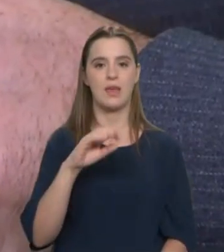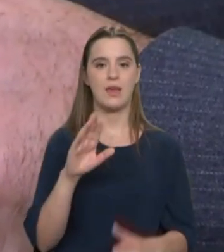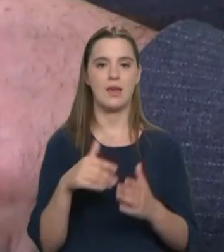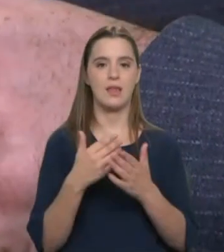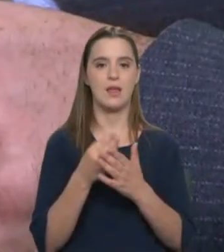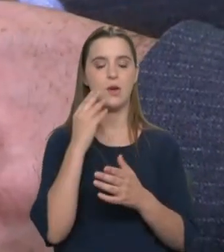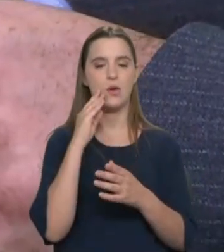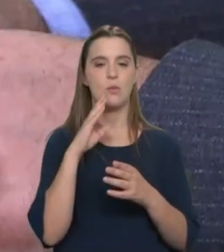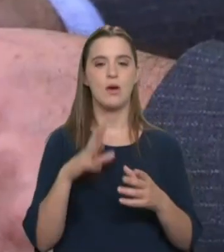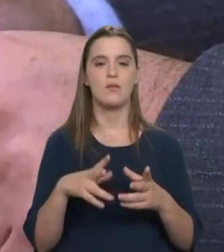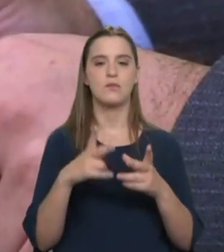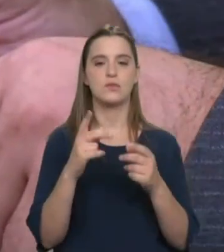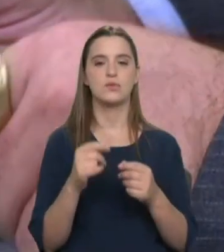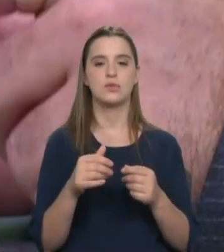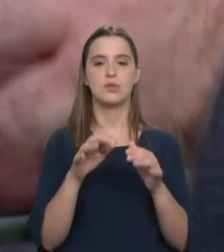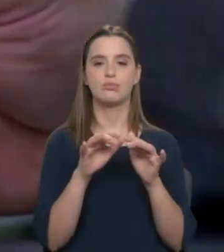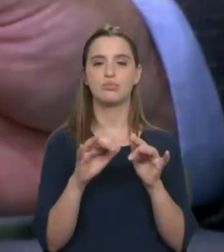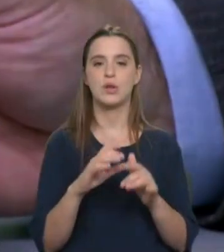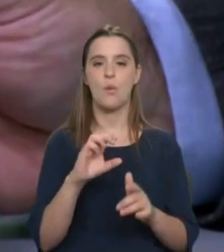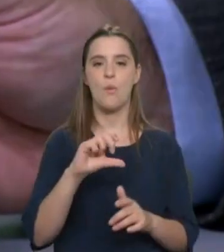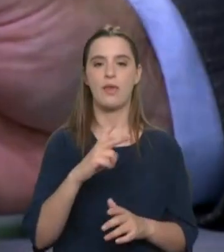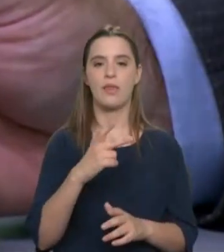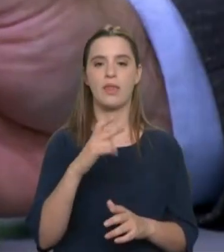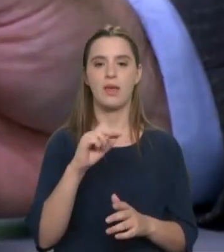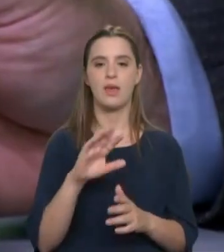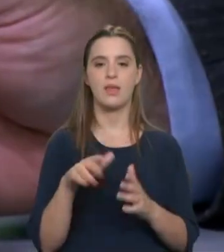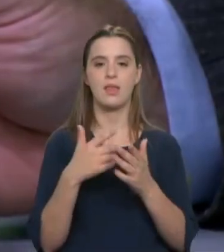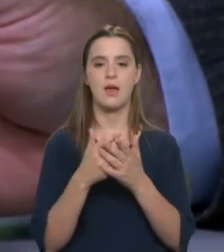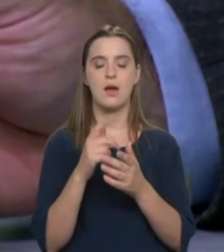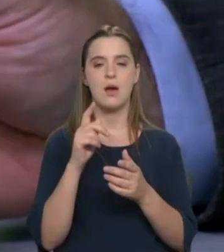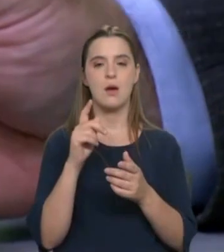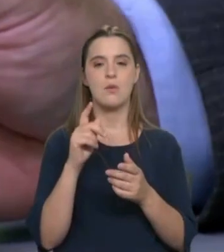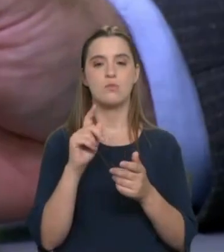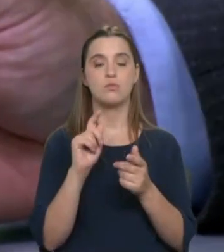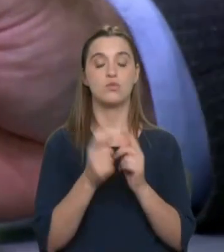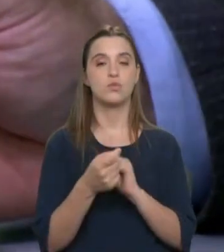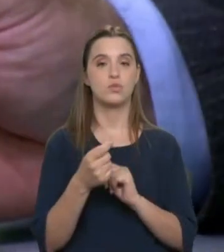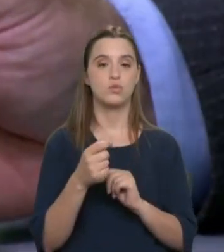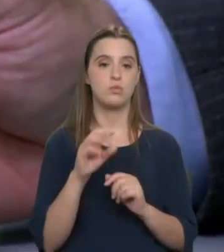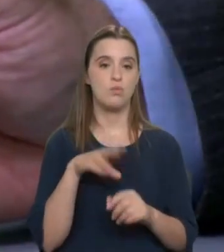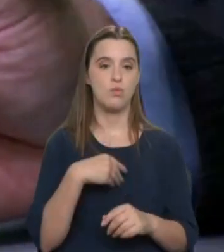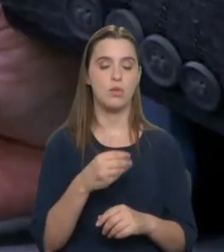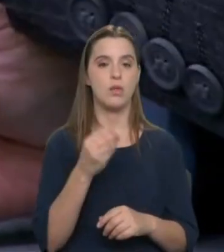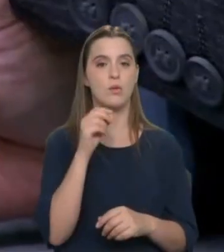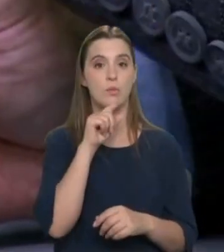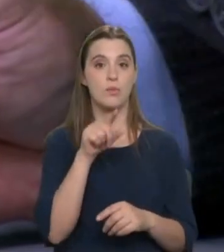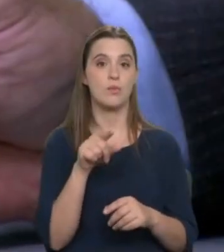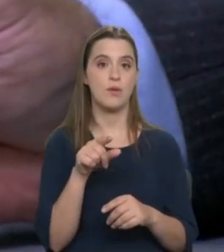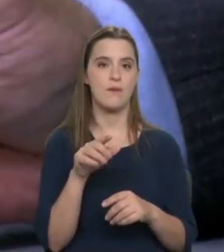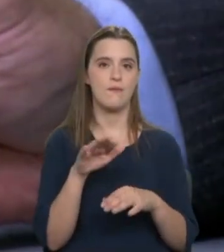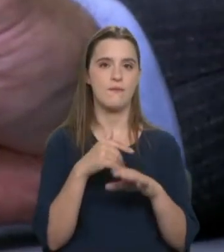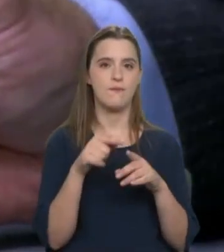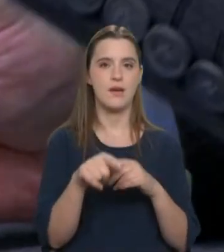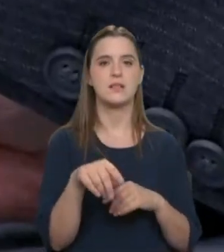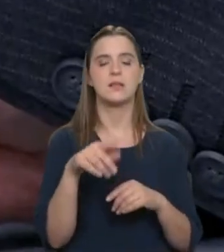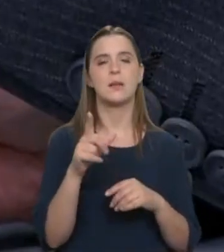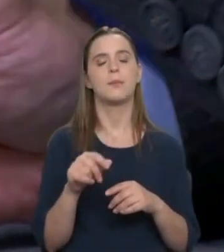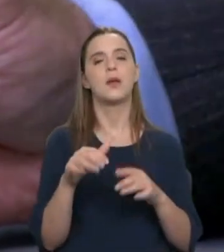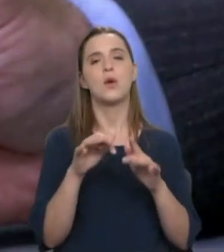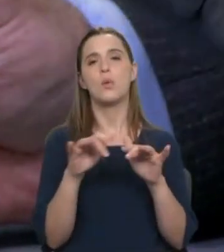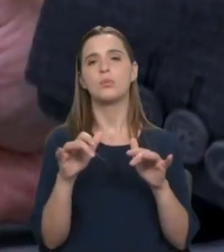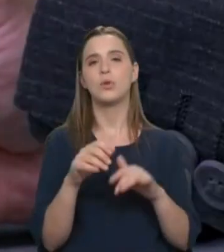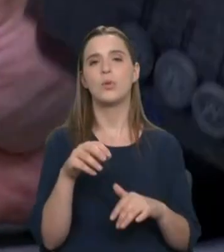que mudará o mundo, da Bertrand Editora. Como é que já hoje e também no futuro próximo a mecânica quântica aplicada nos computadores vai ser